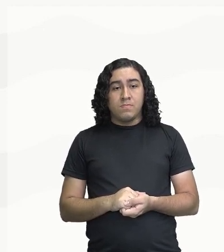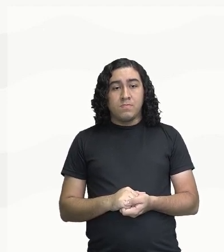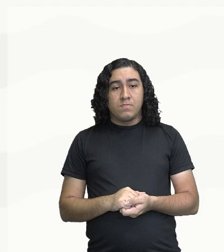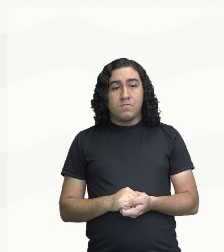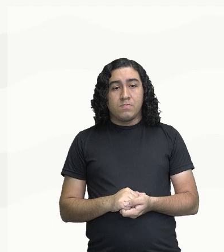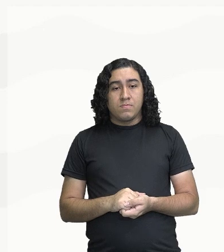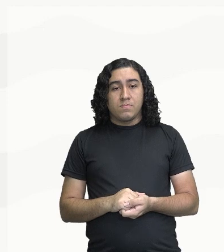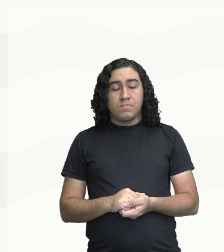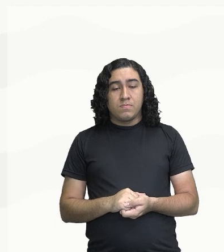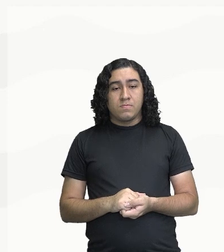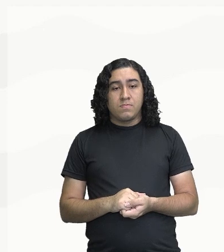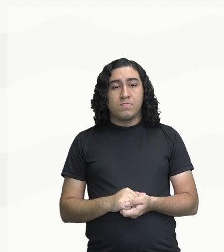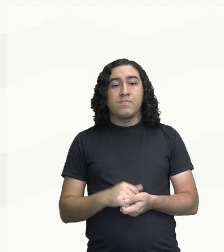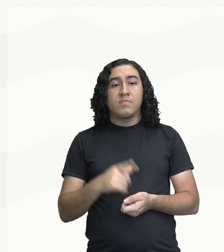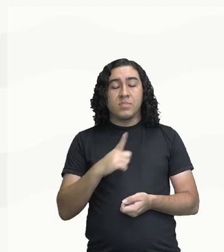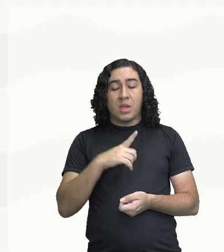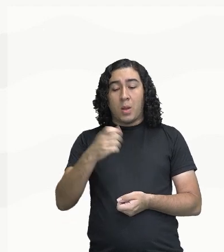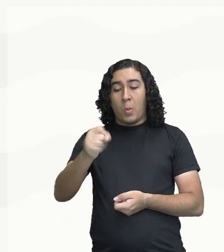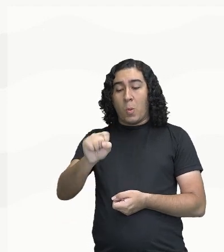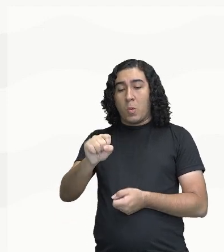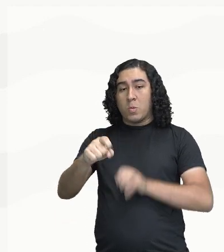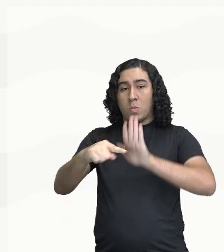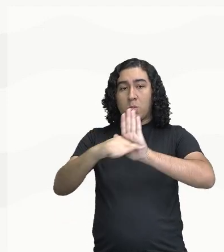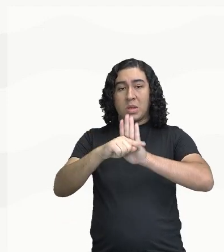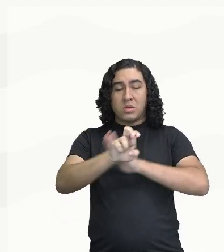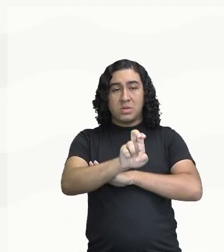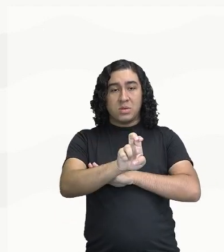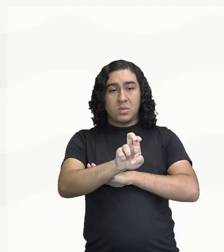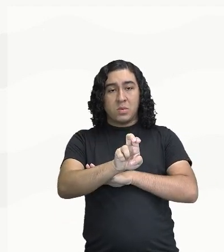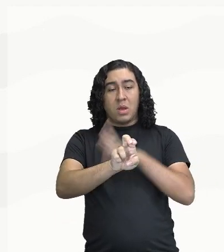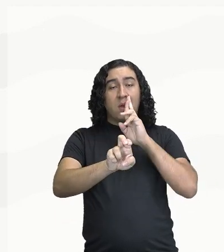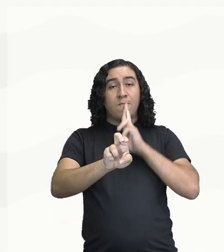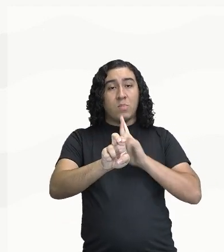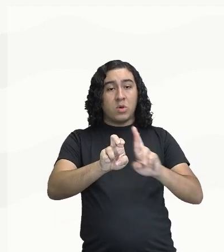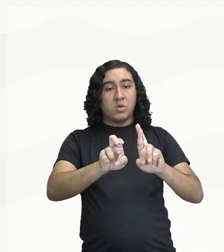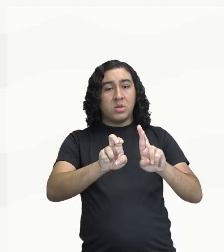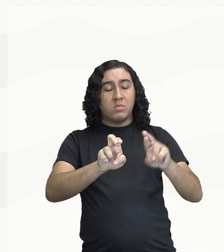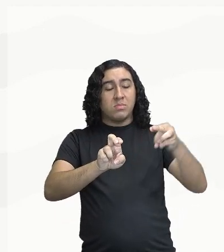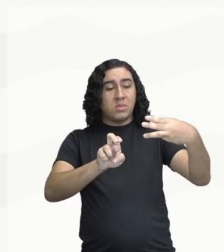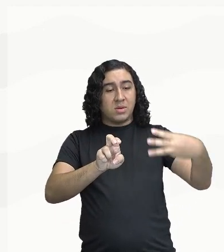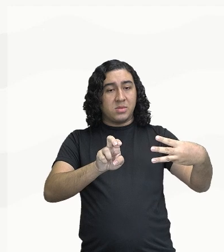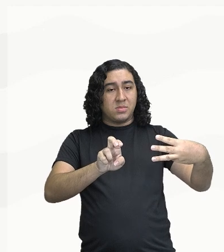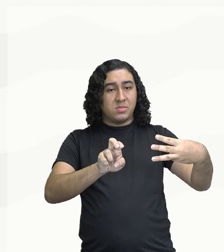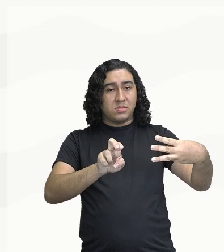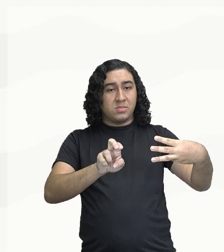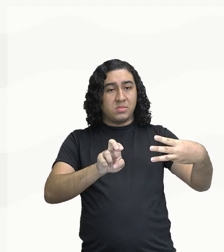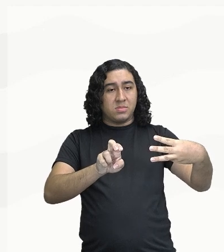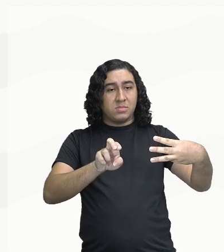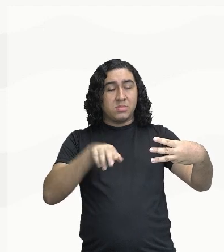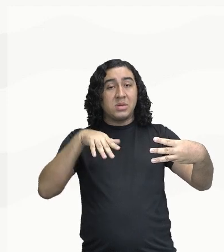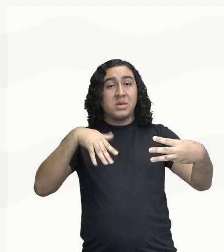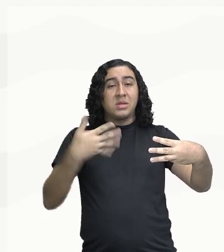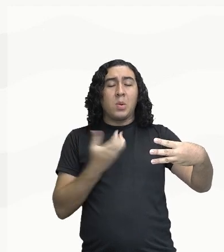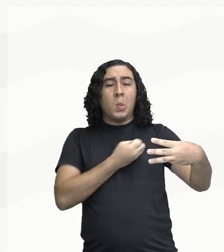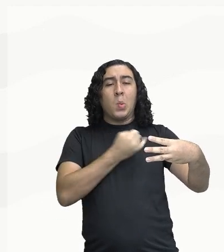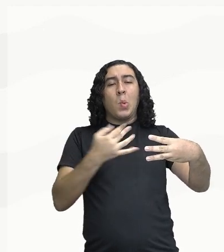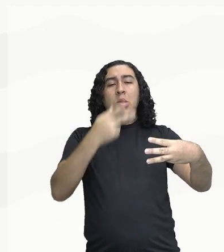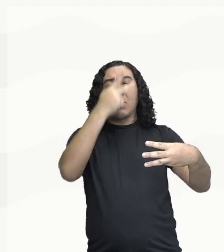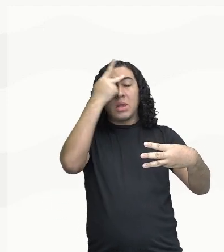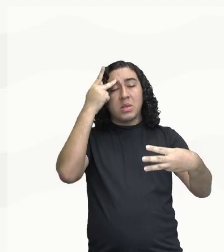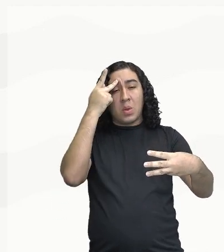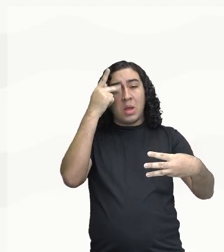8 menos 5, que nesse caso é 3. Então, quantas